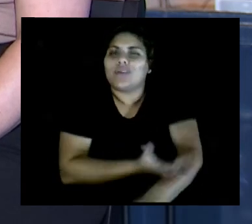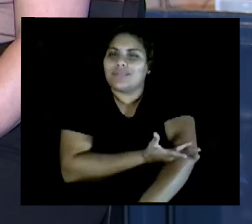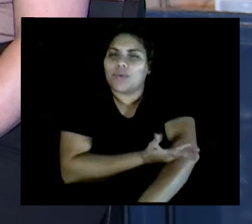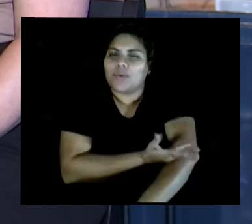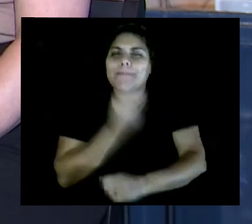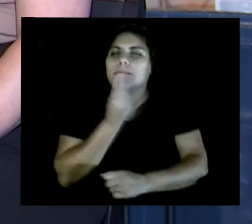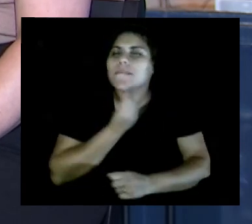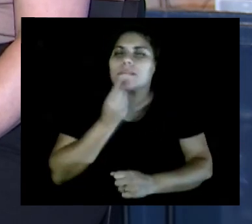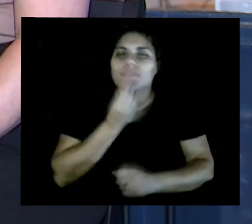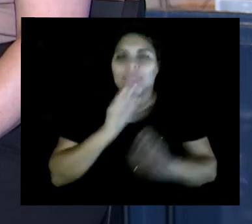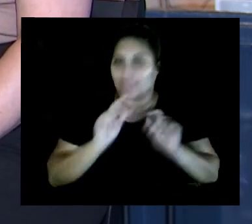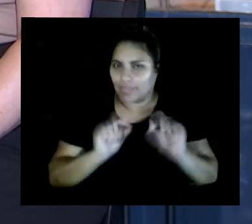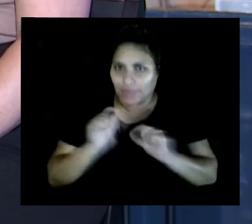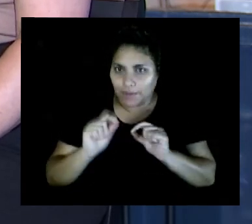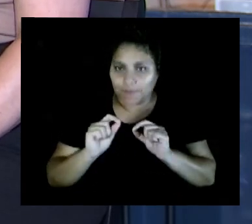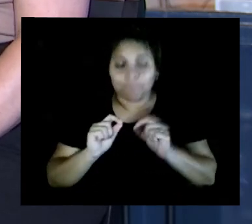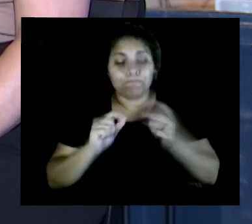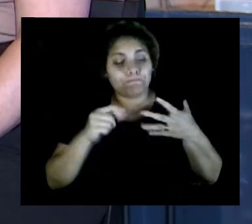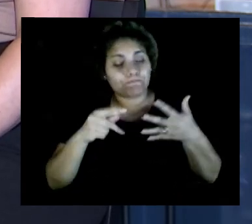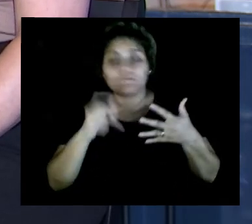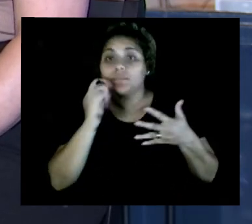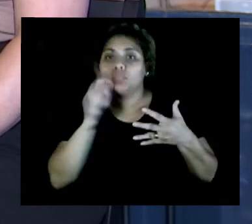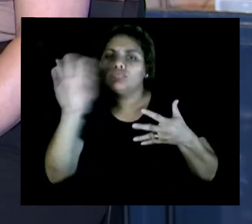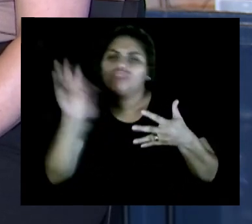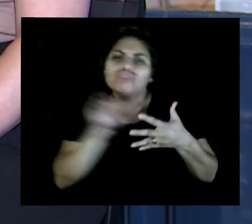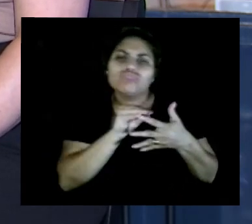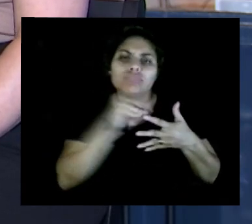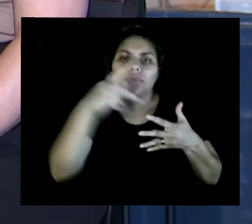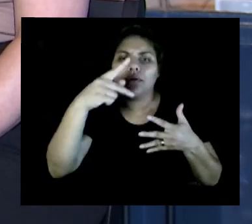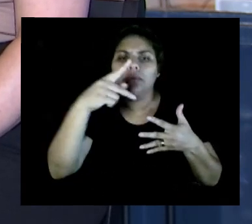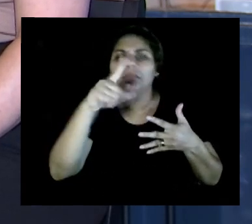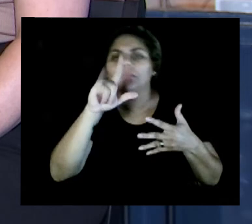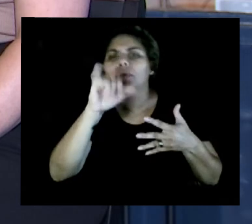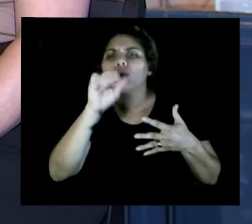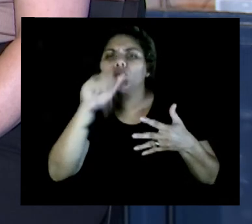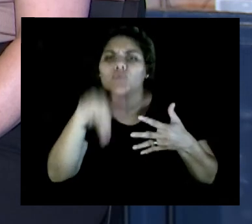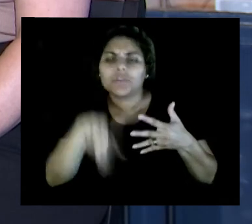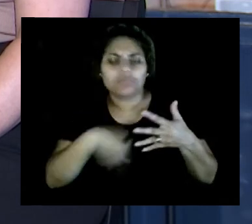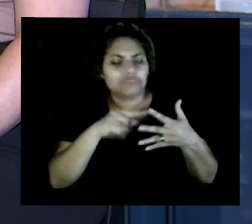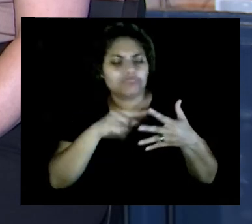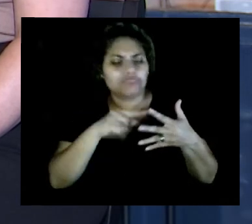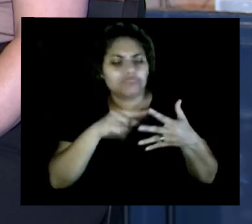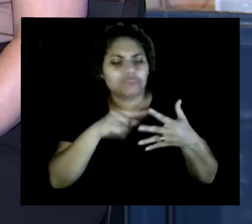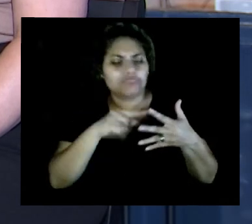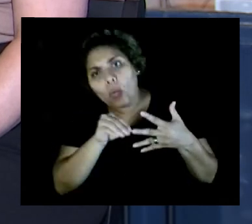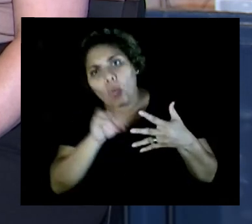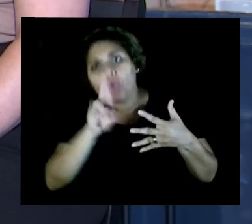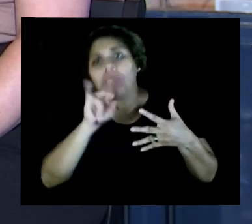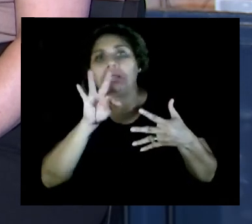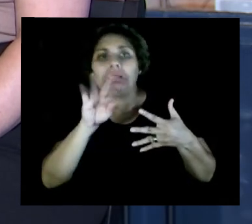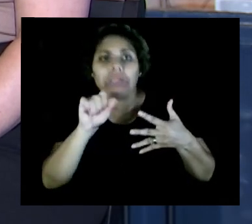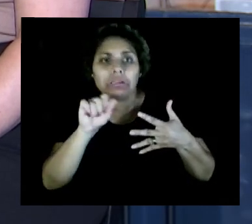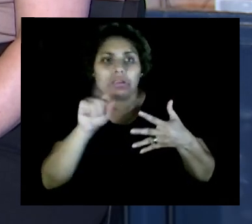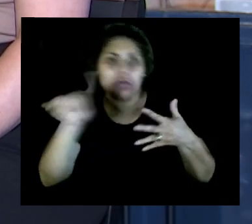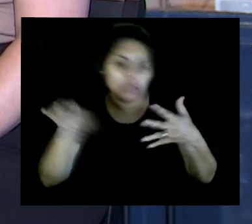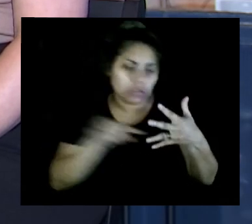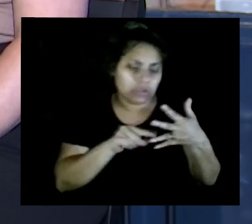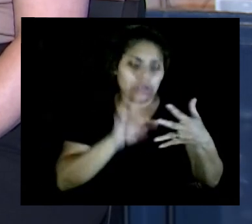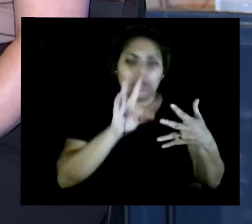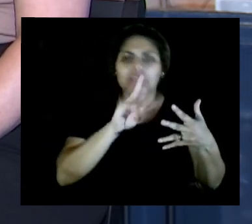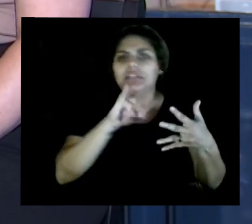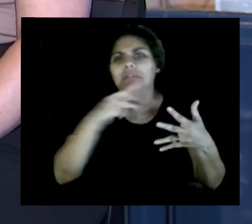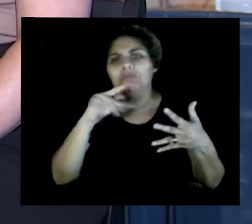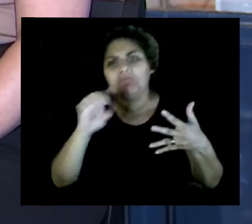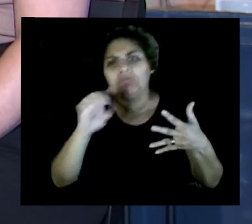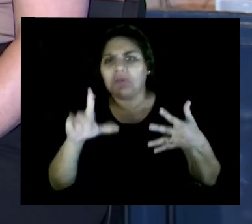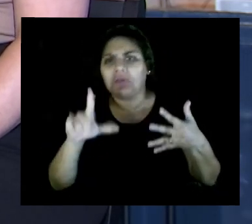ter que enquadrar para que nós possamos classificar como Pilsen, como IPA, como uma American Pale Ale, como uma Triple, como